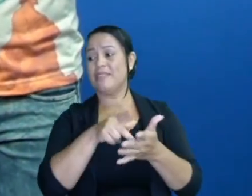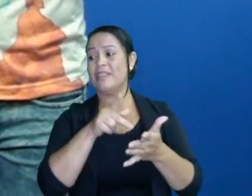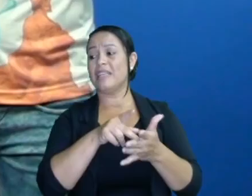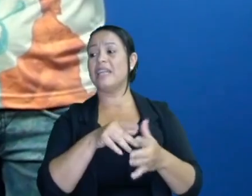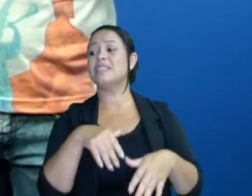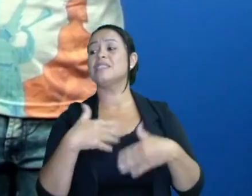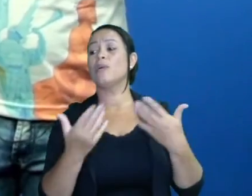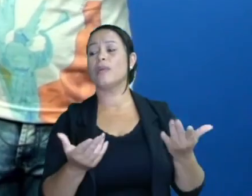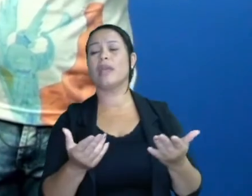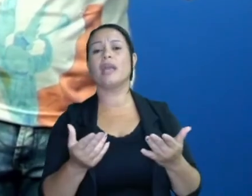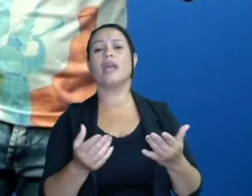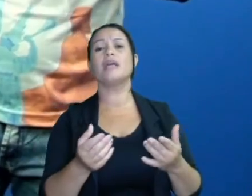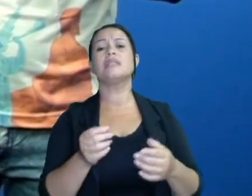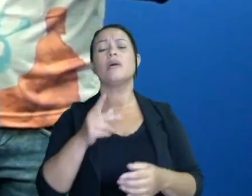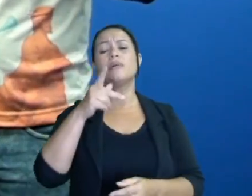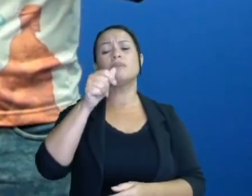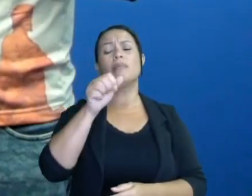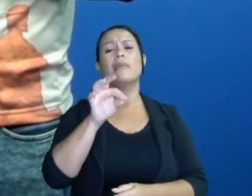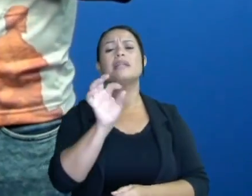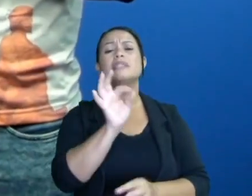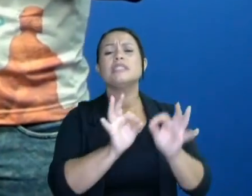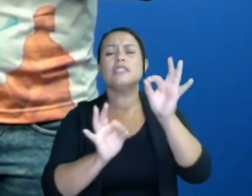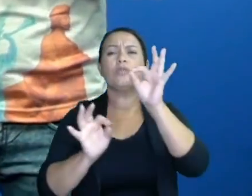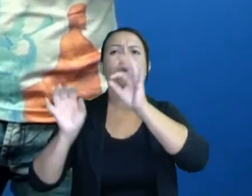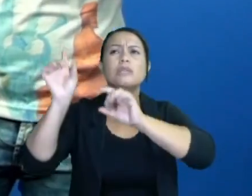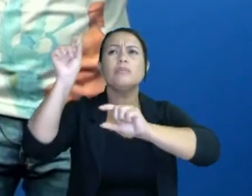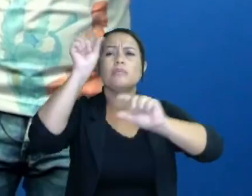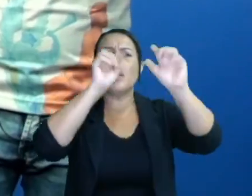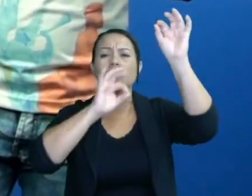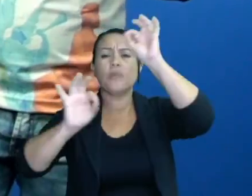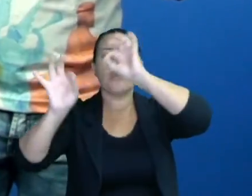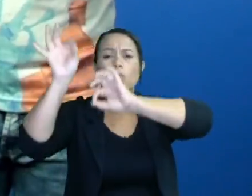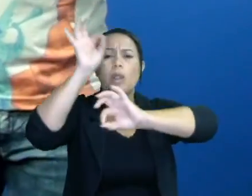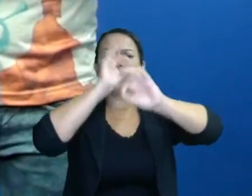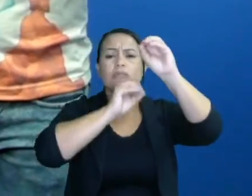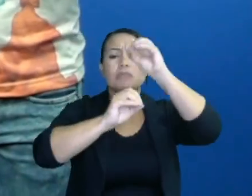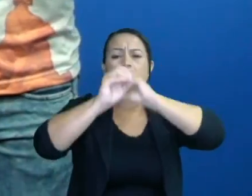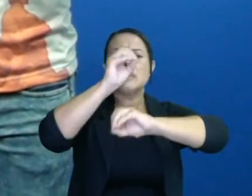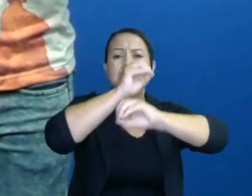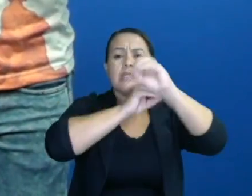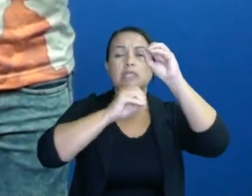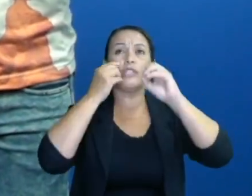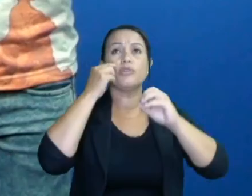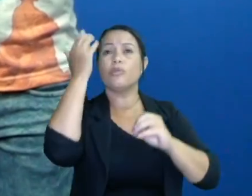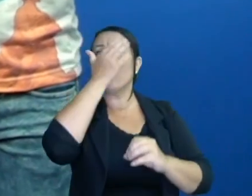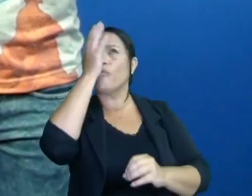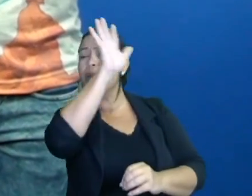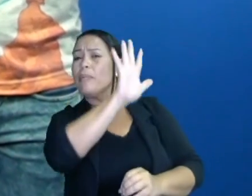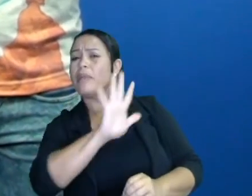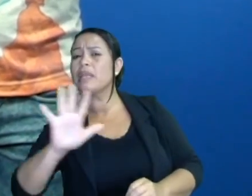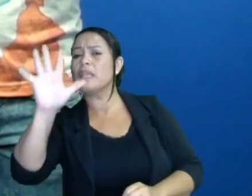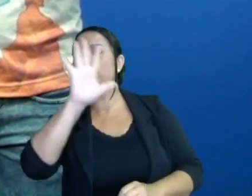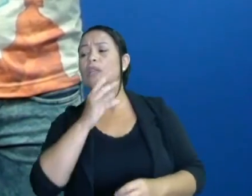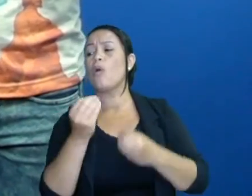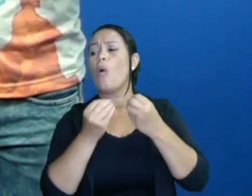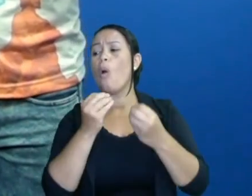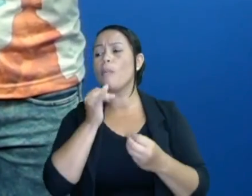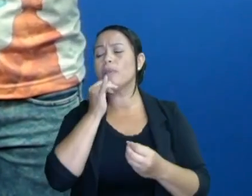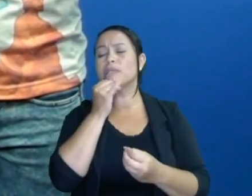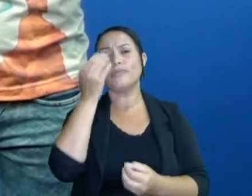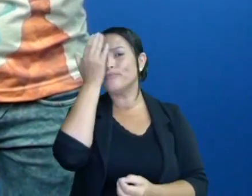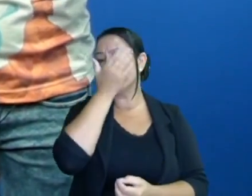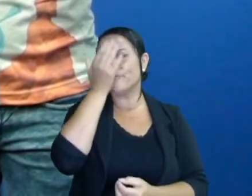as partículas em suspensão. As partículas em suspensão são as pequenas partículas de